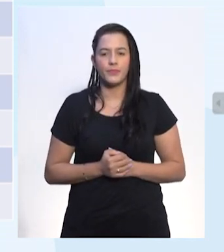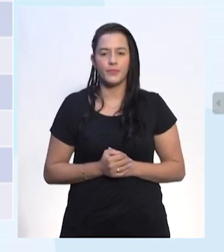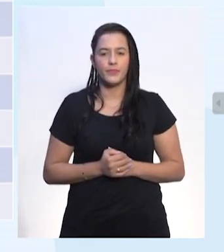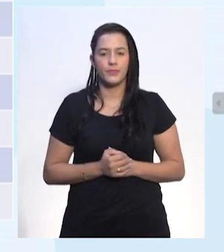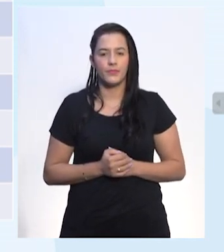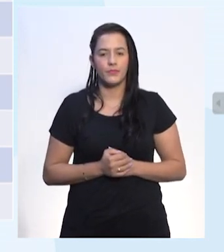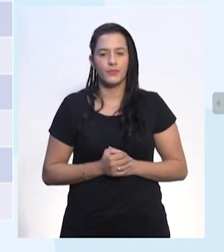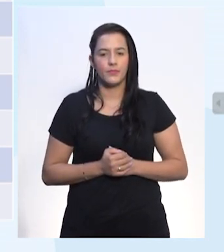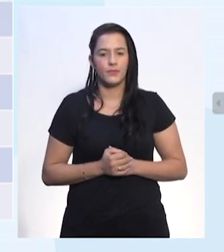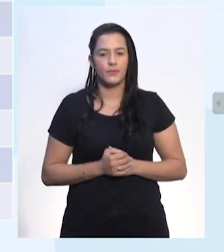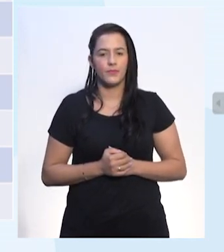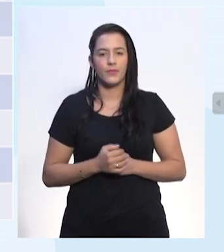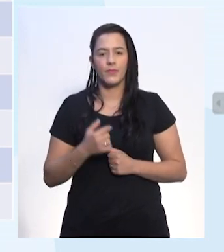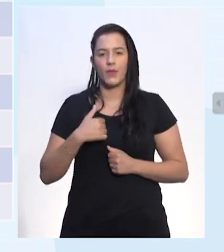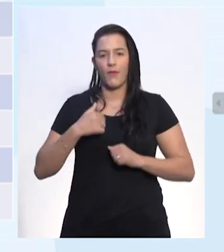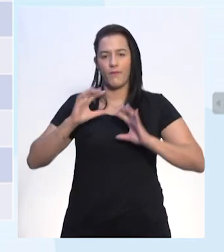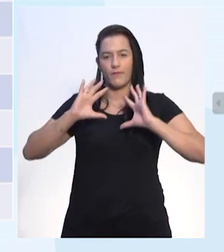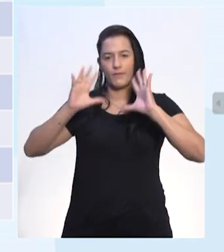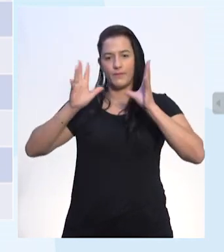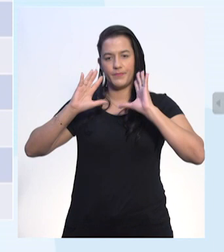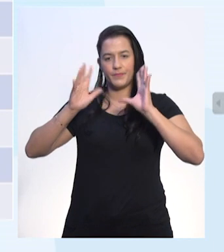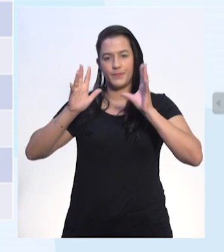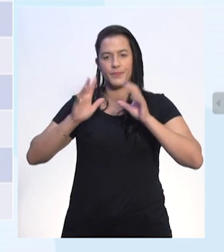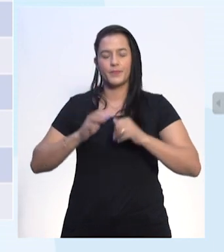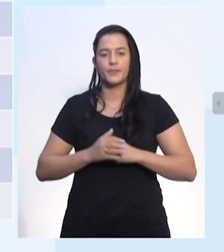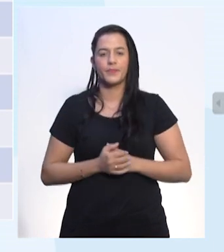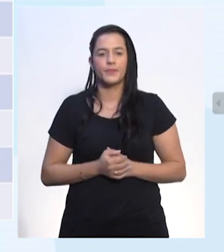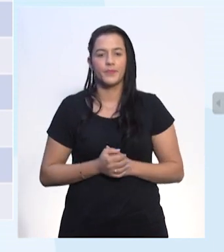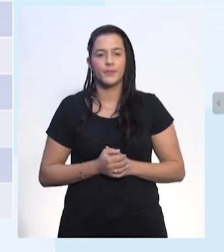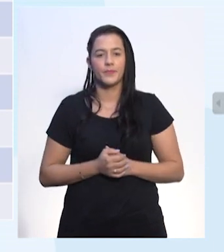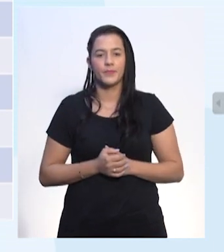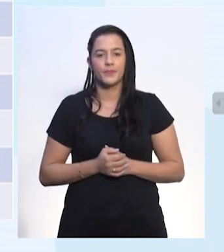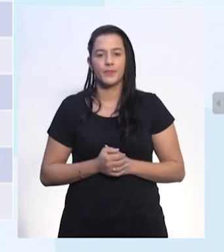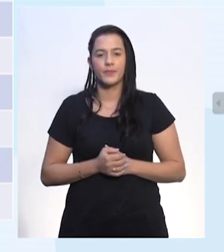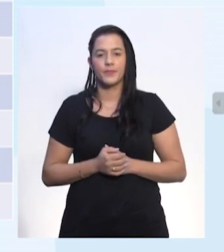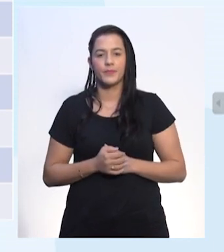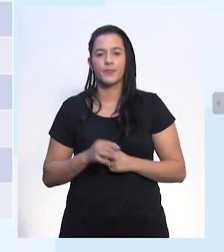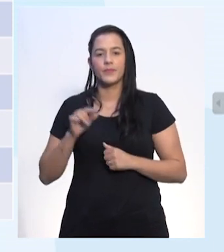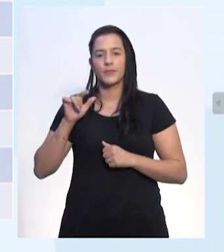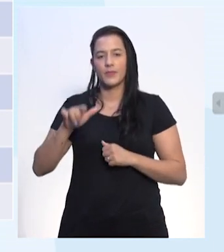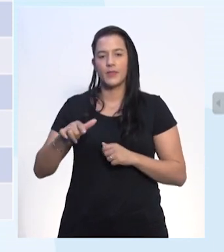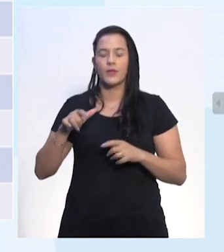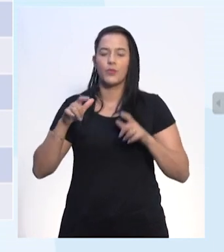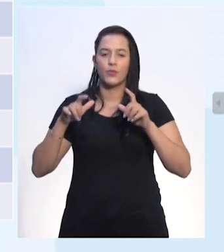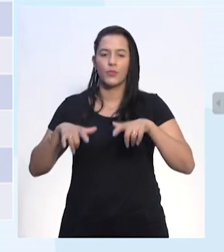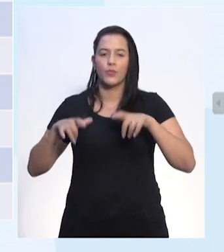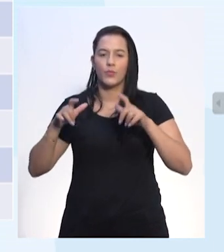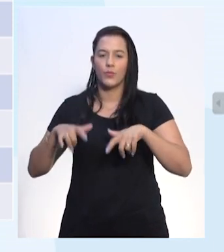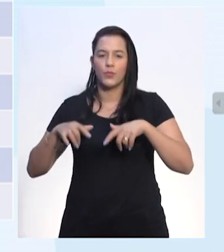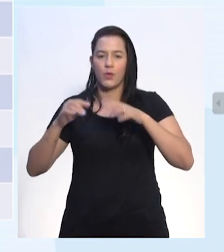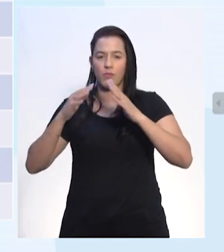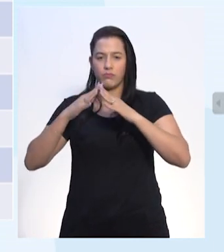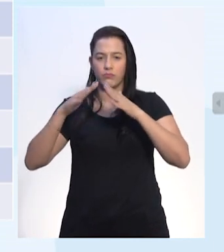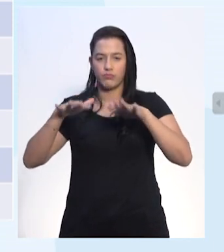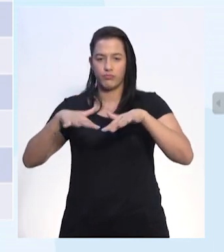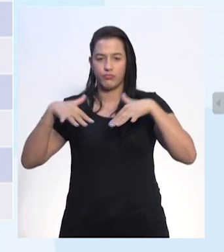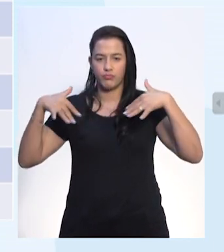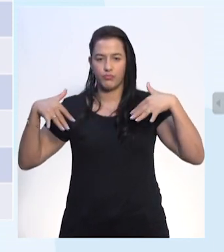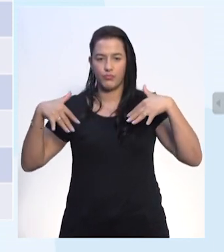sei. Vamos lá. Vôlei. Qual? Vôlei. No ginásio da cidade. Ok.